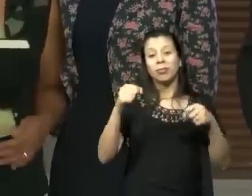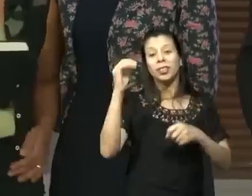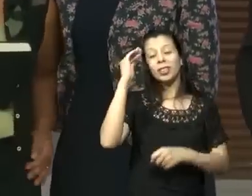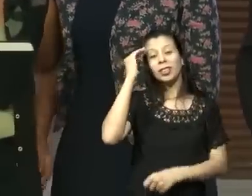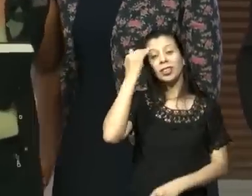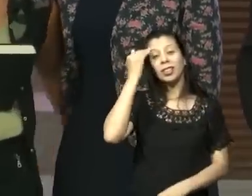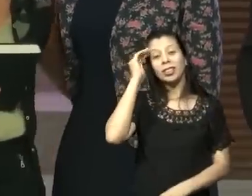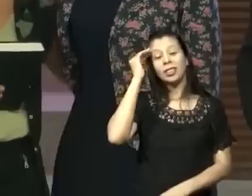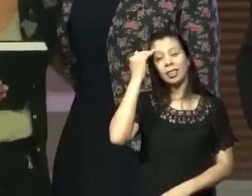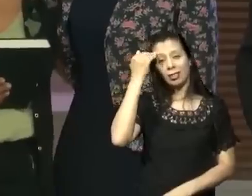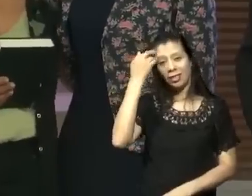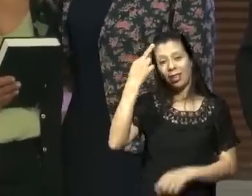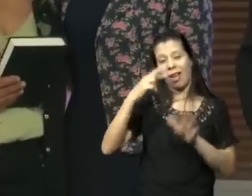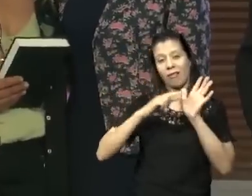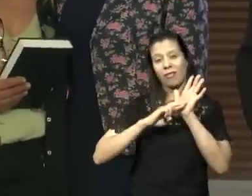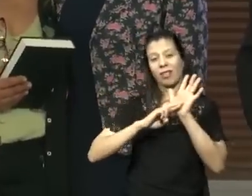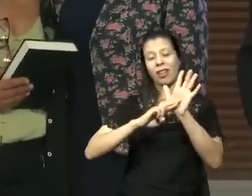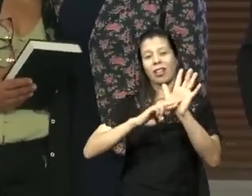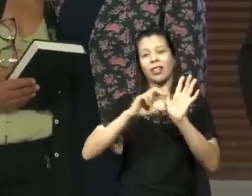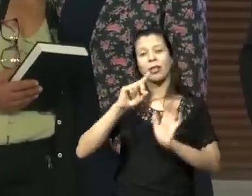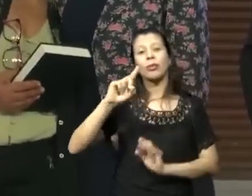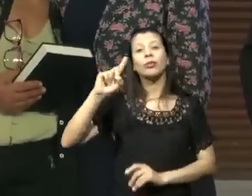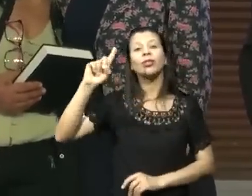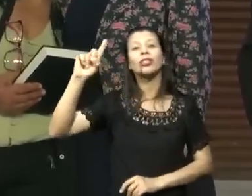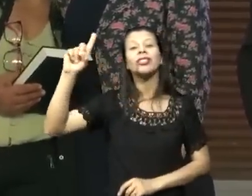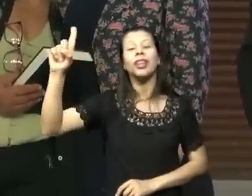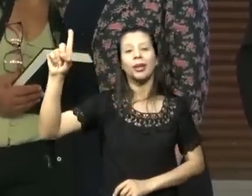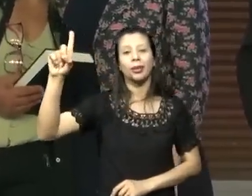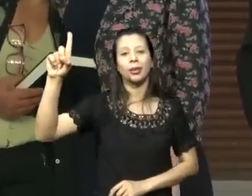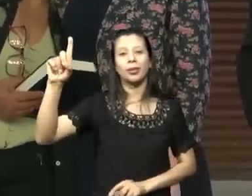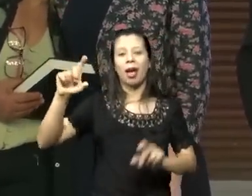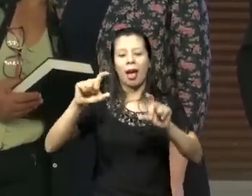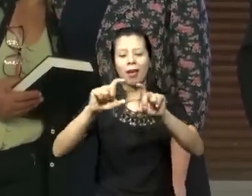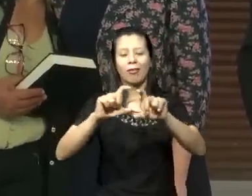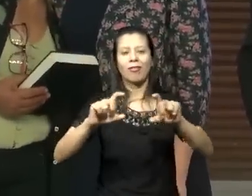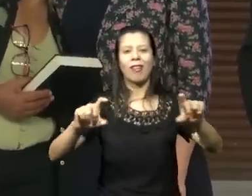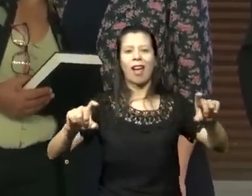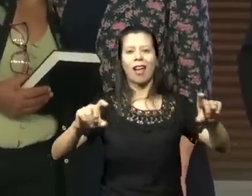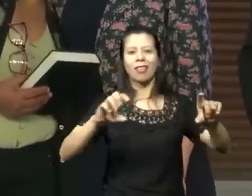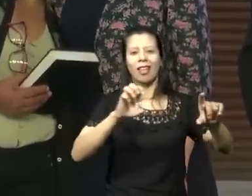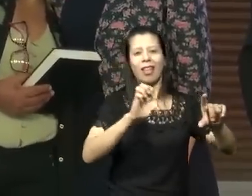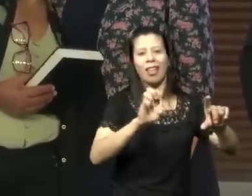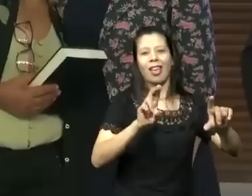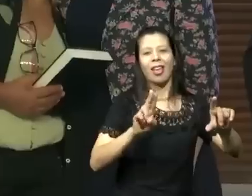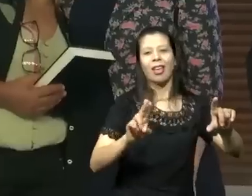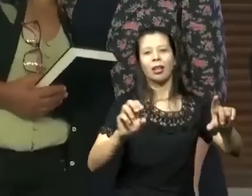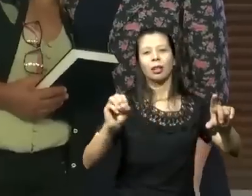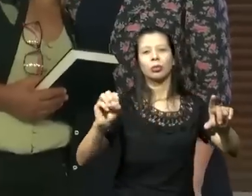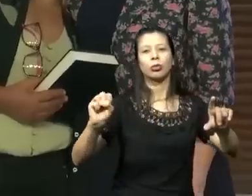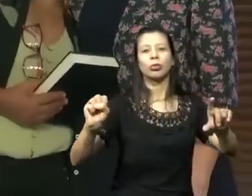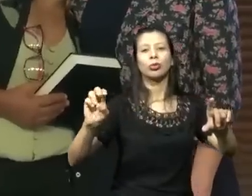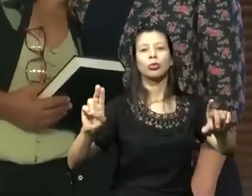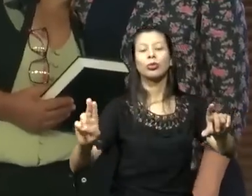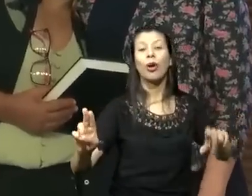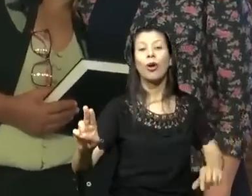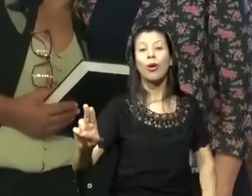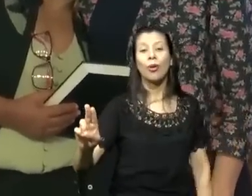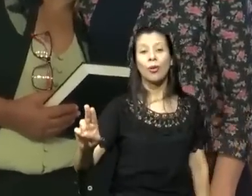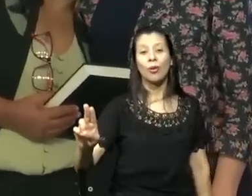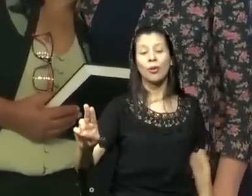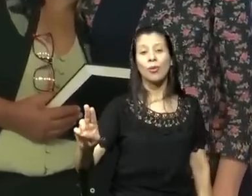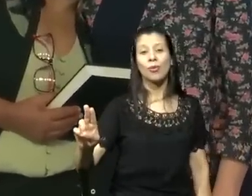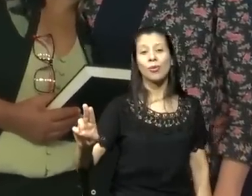Ego e Ron eu sou ele eu sou tudo o que você